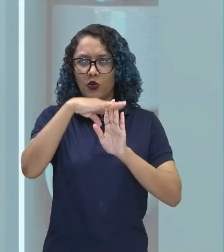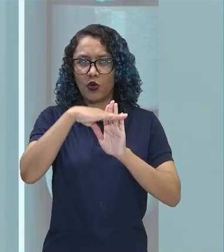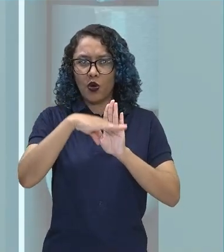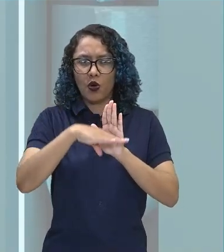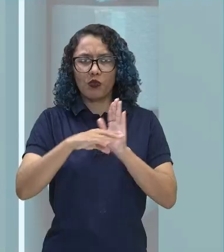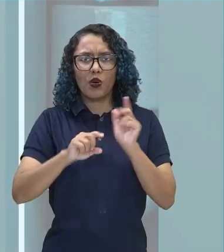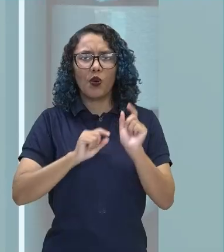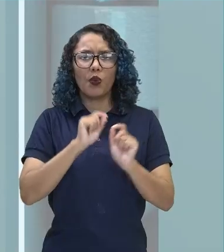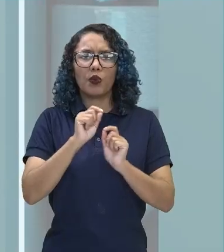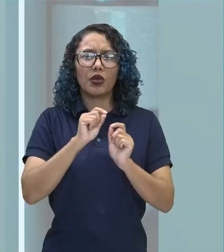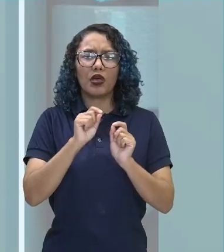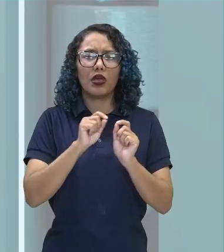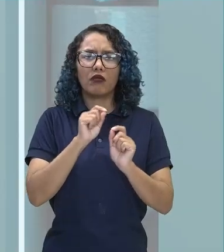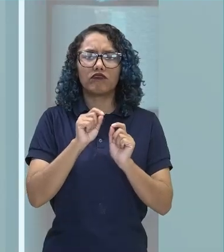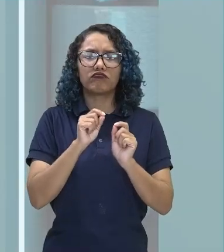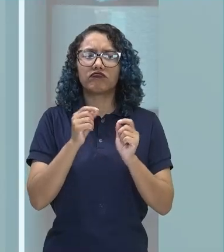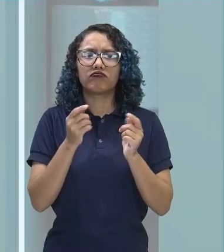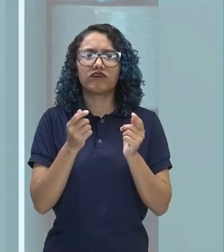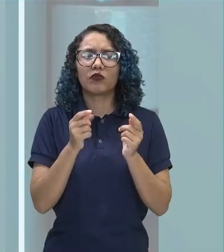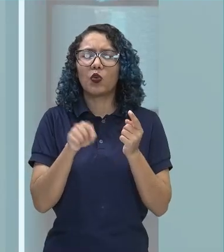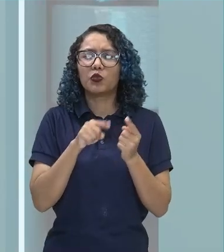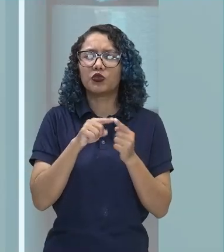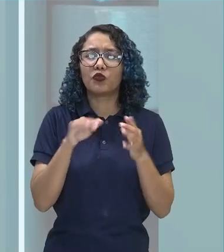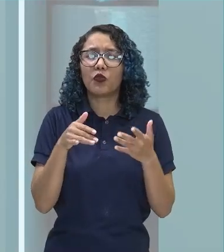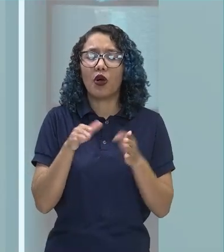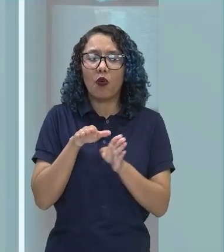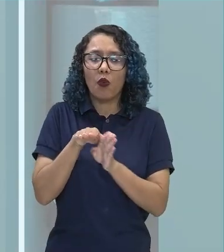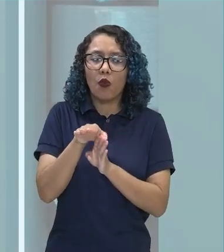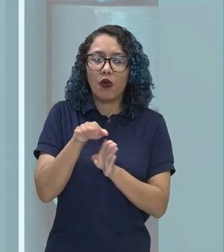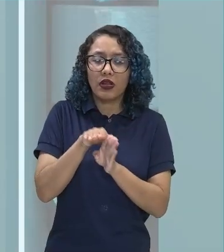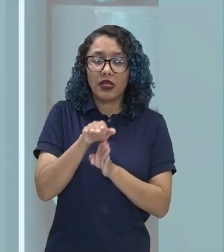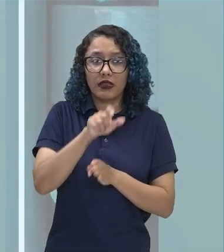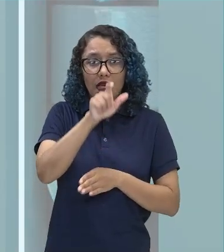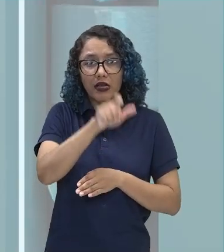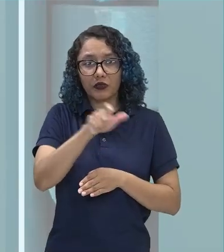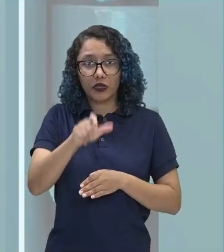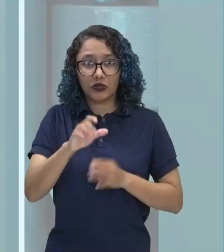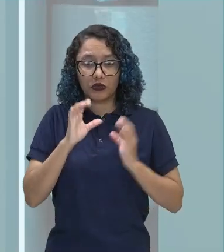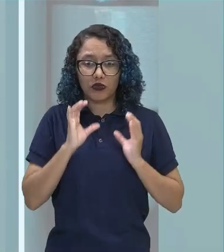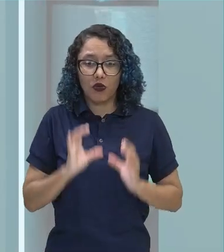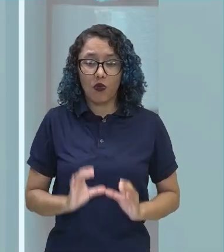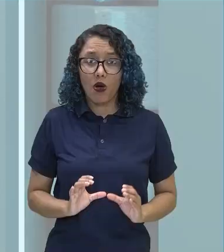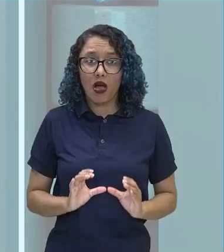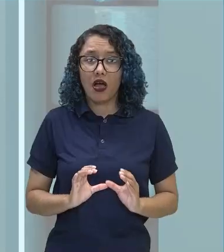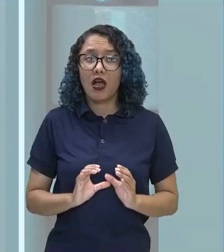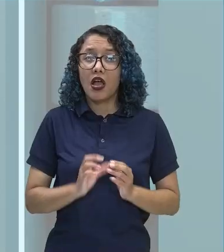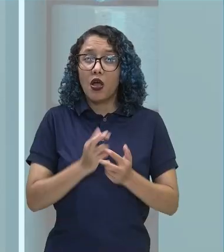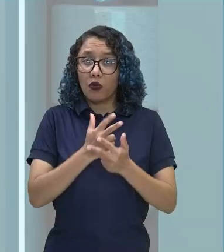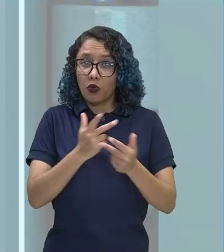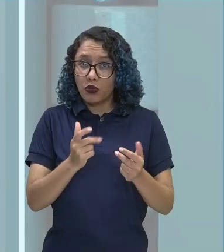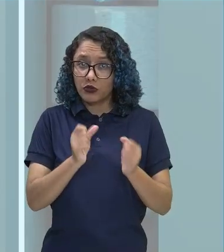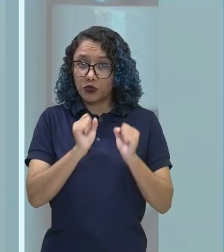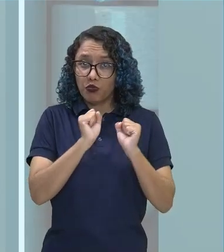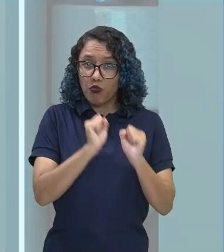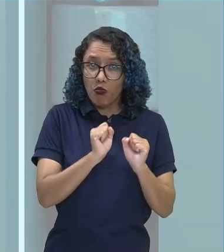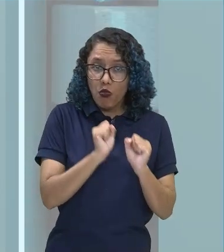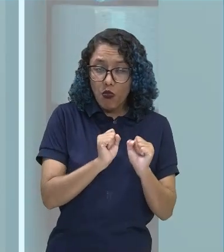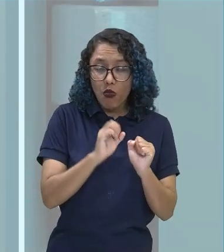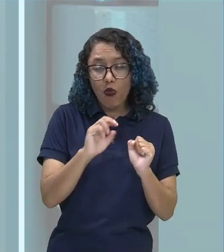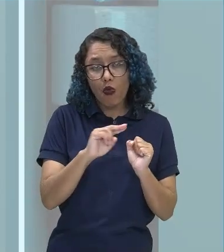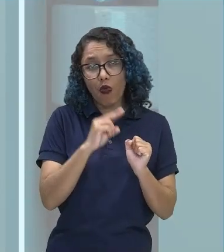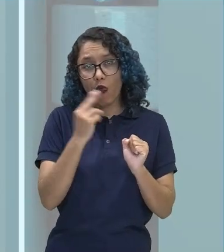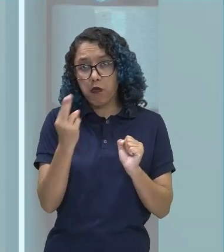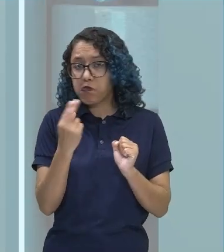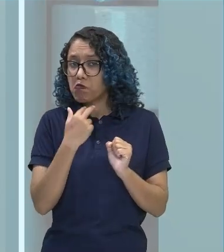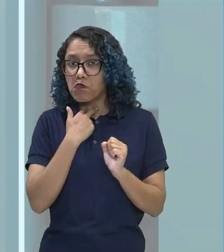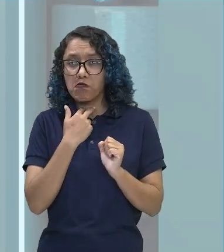direcionar a todos os cidadãos o que eles podem e o que não podem fazer. Porque